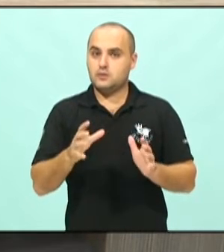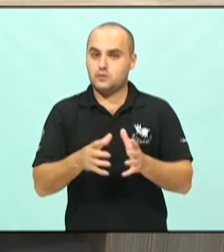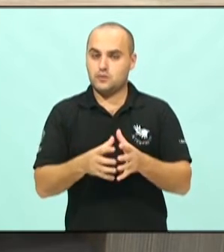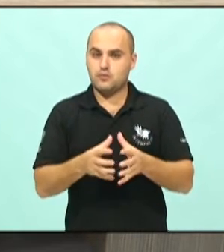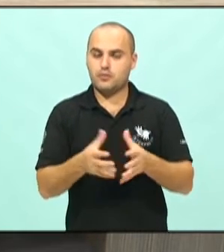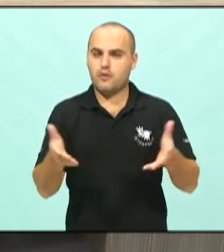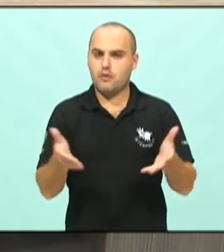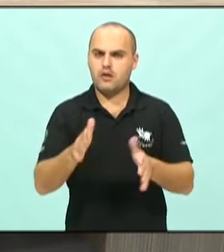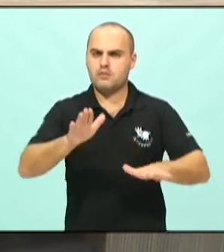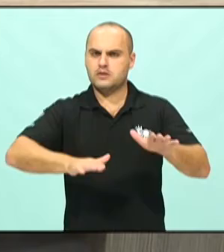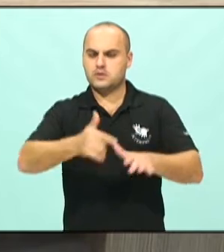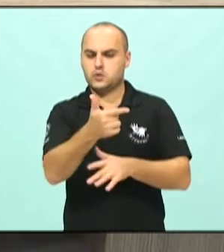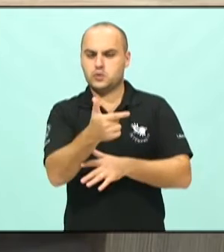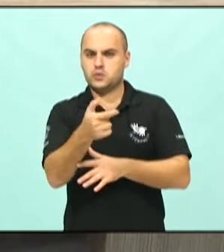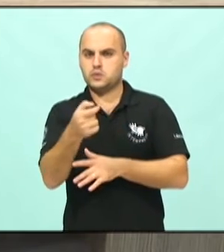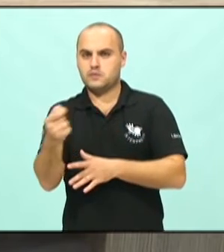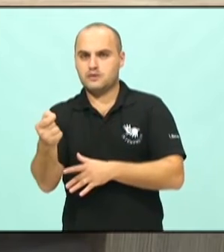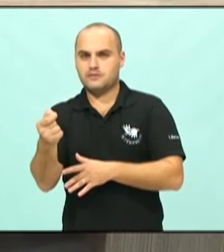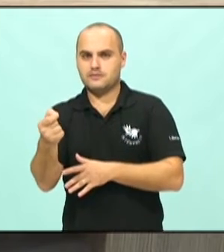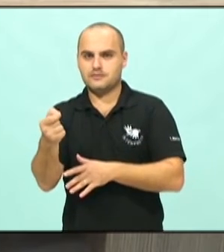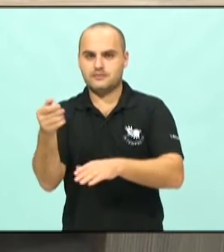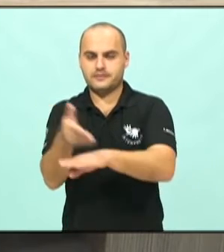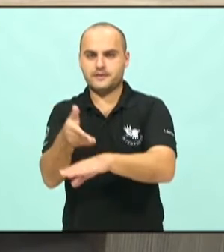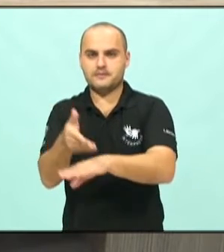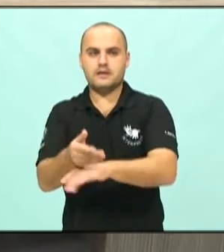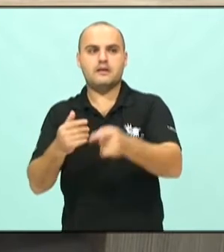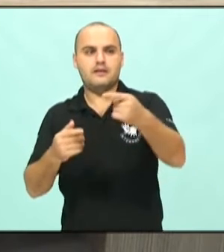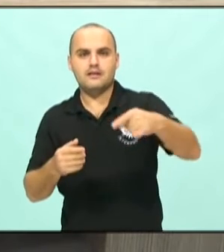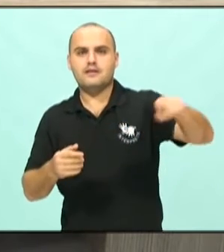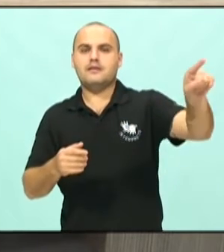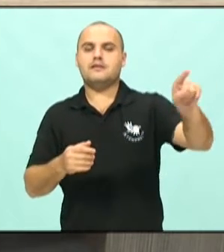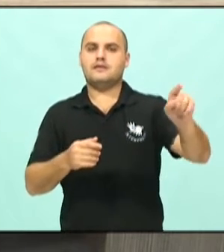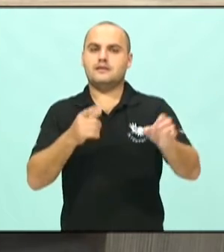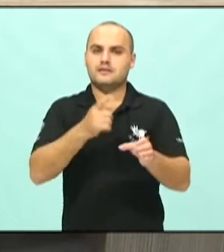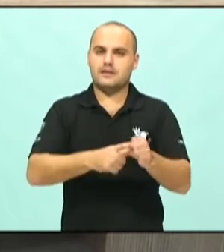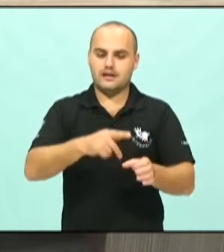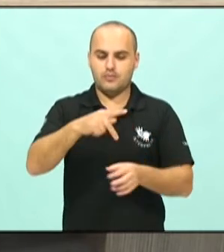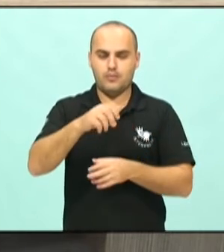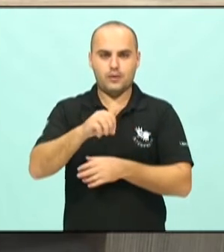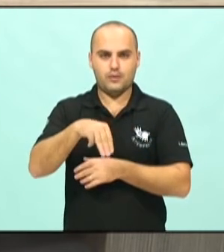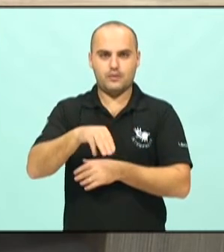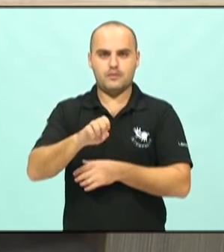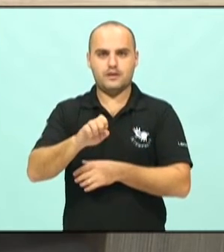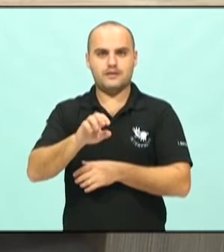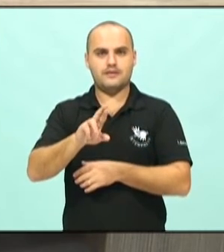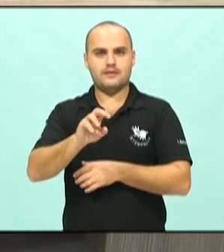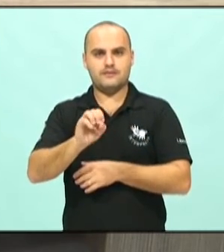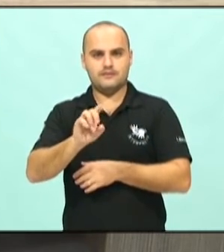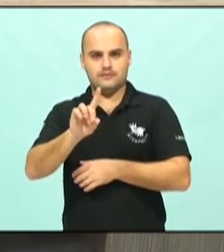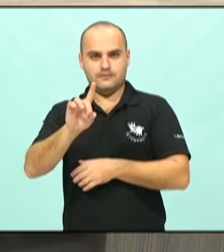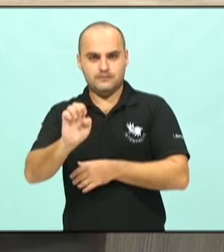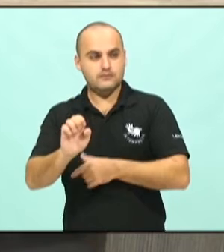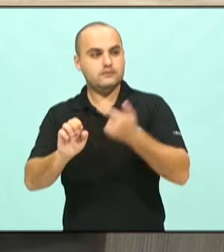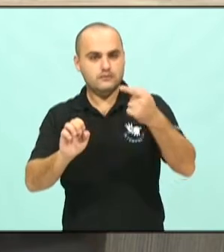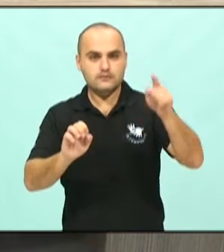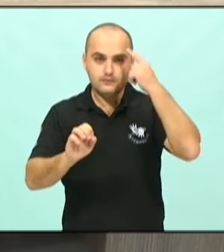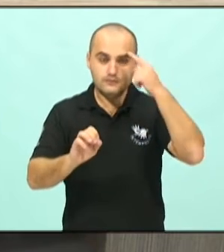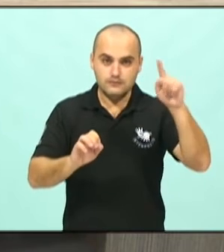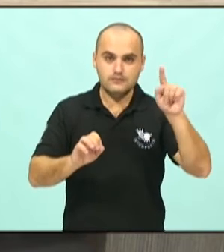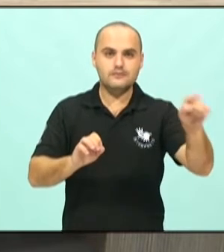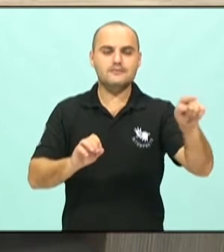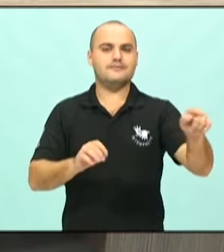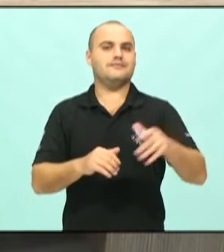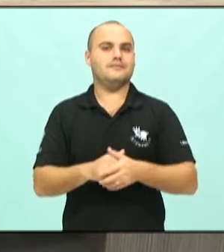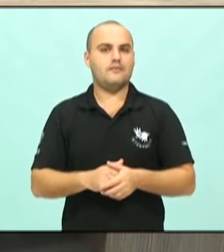200 participantes indo para Pomerode, para a festa que tem, a Osterfest lá da Páscoa, etc. Vão passar um dia lá. E a gente está